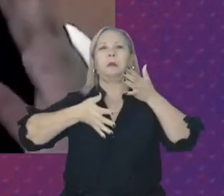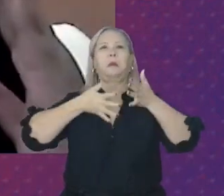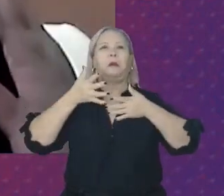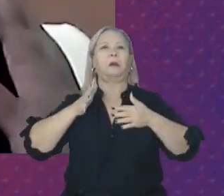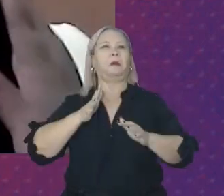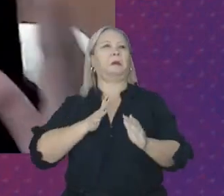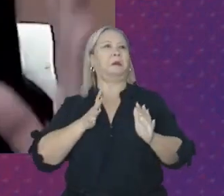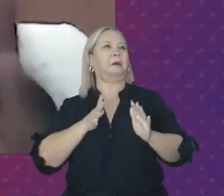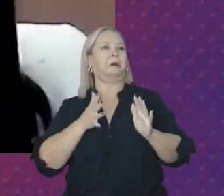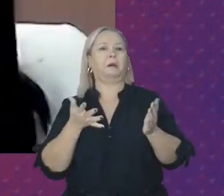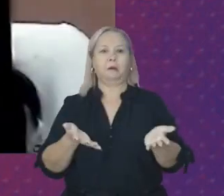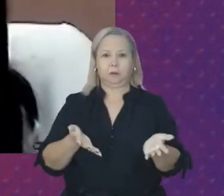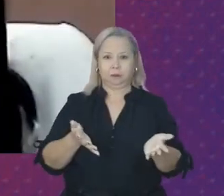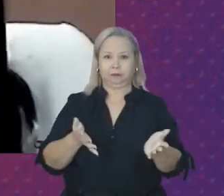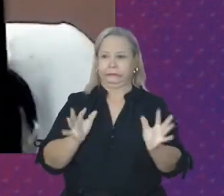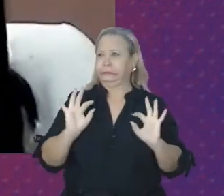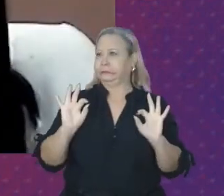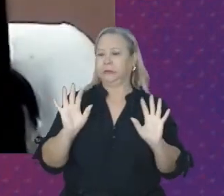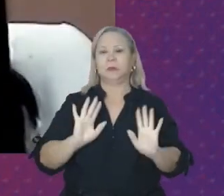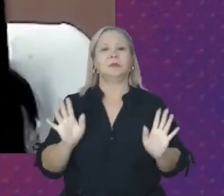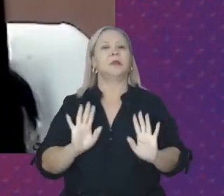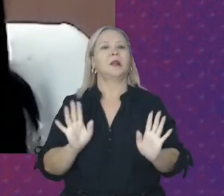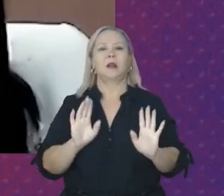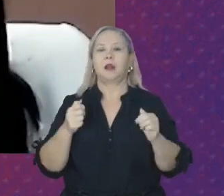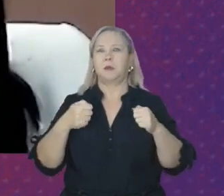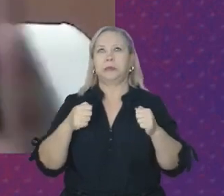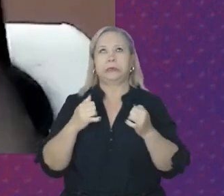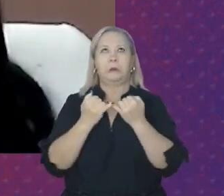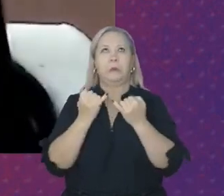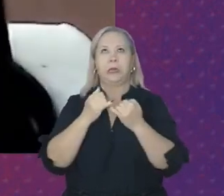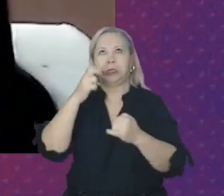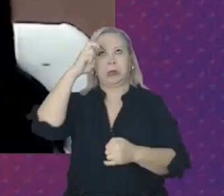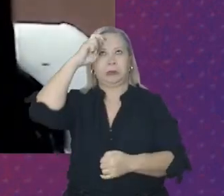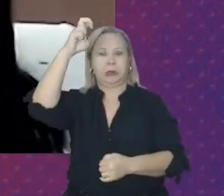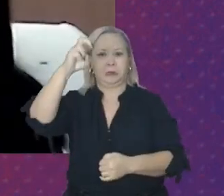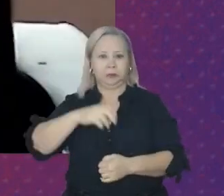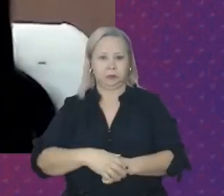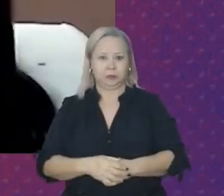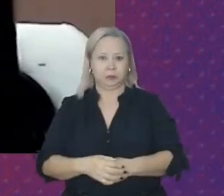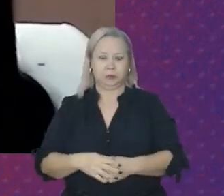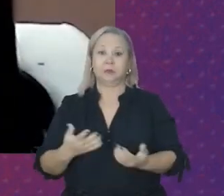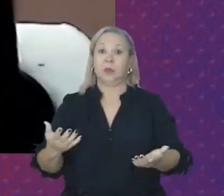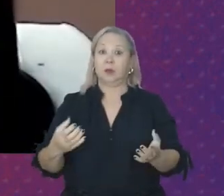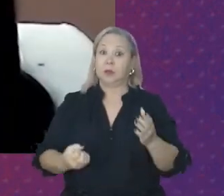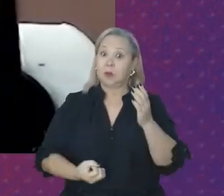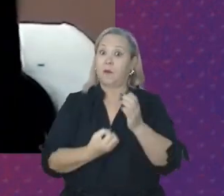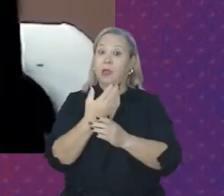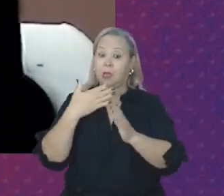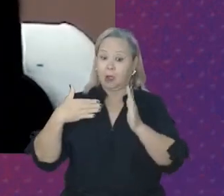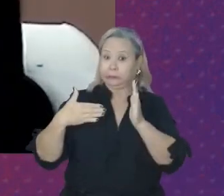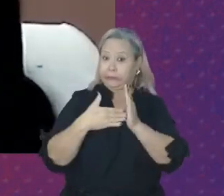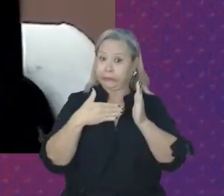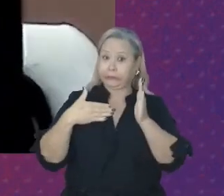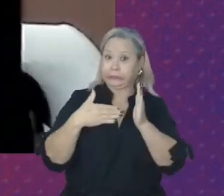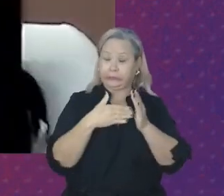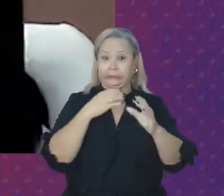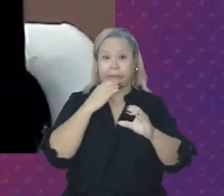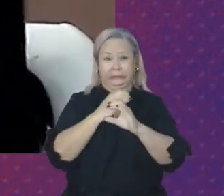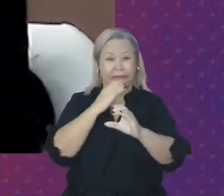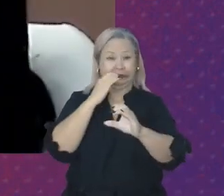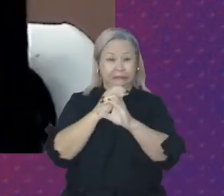mais inteligente. Isso só vai criar uma barreira entre você e o seu